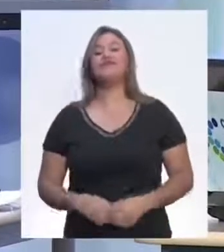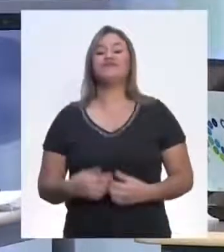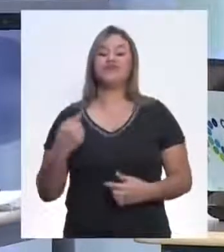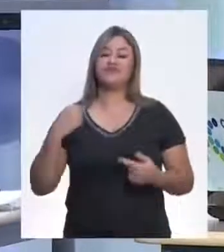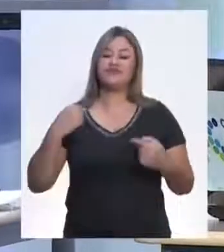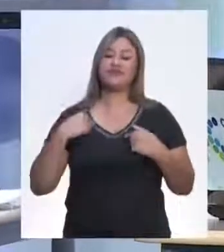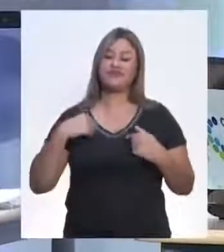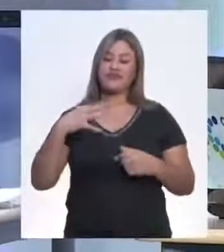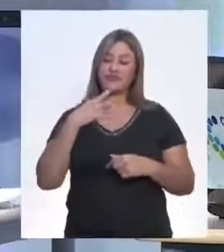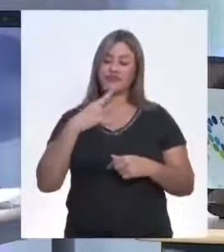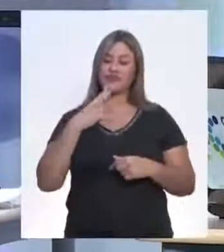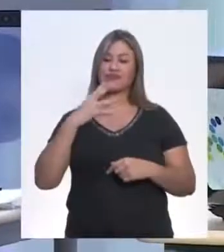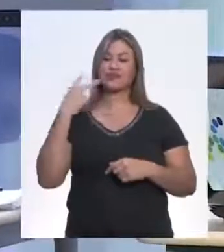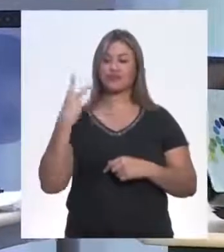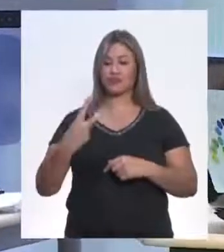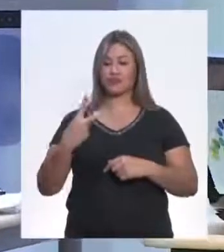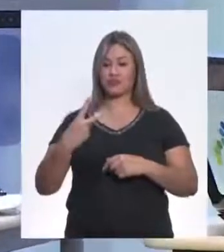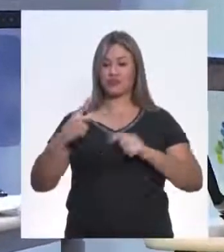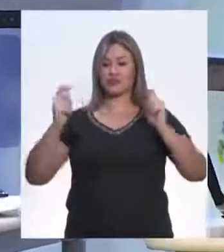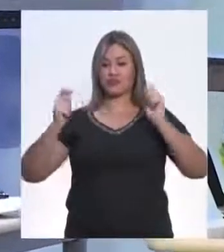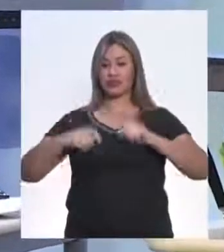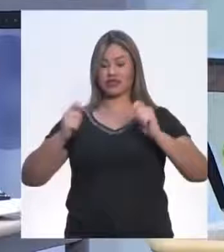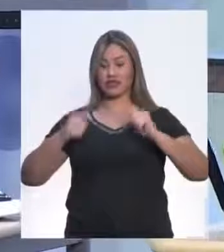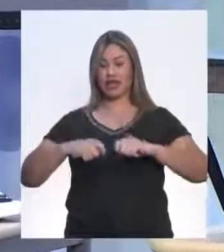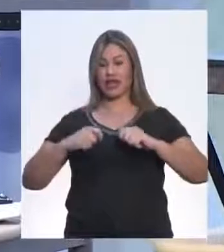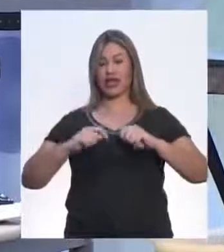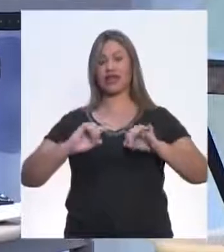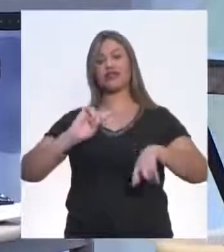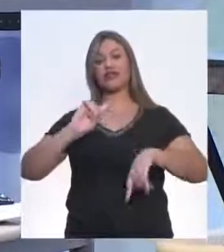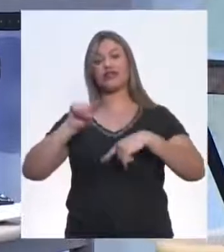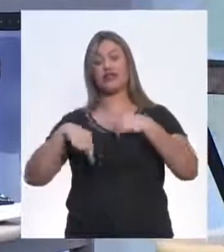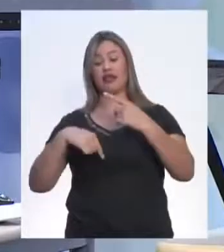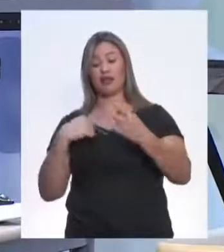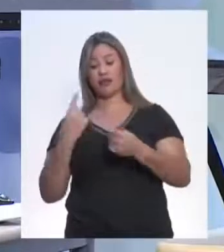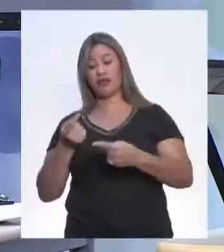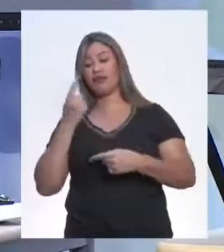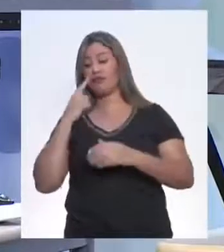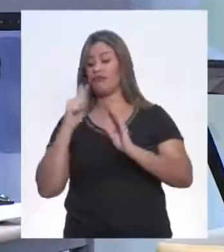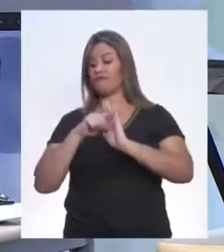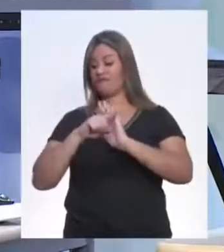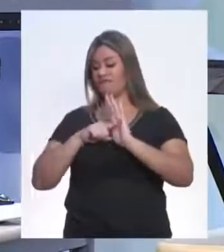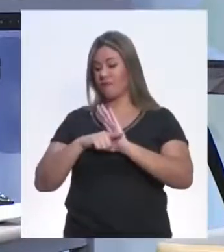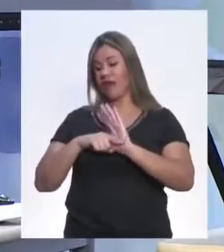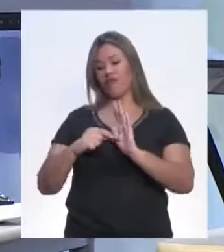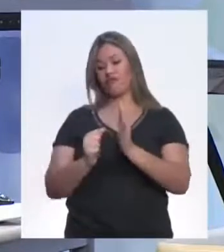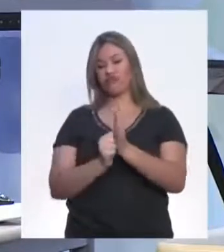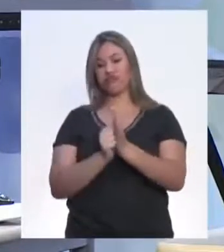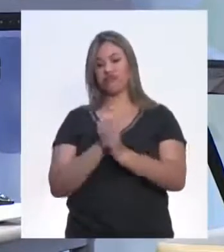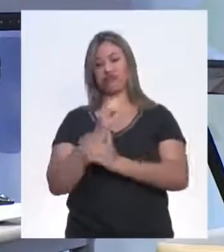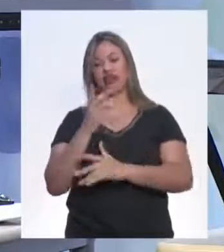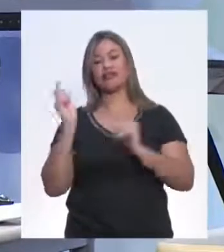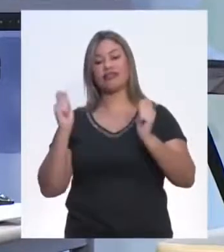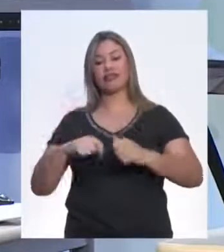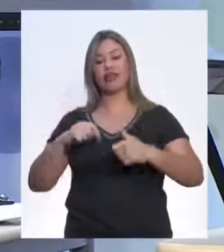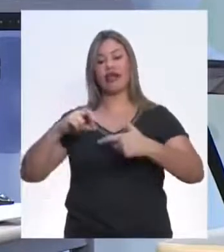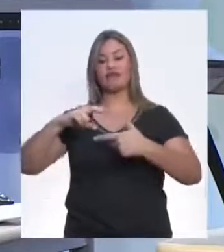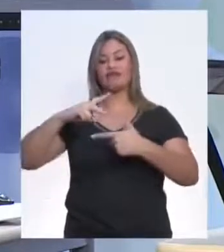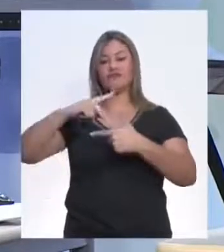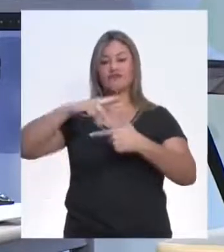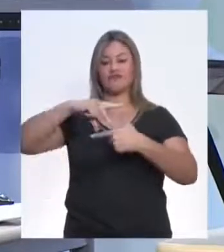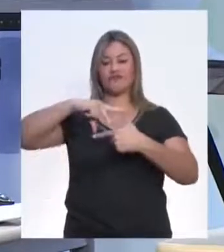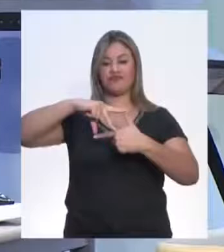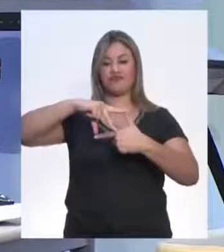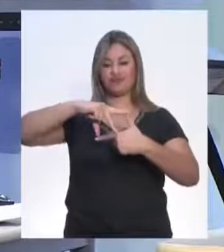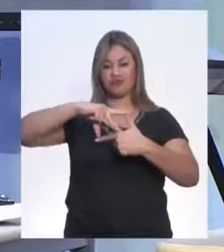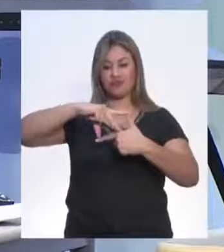construção, pelo que eu fui consultar depois, existem vários modelos aí para vocês construírem esse tangram. Então, a ideia ali